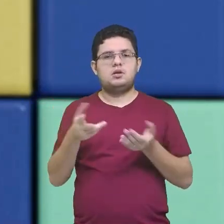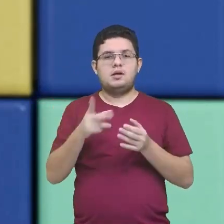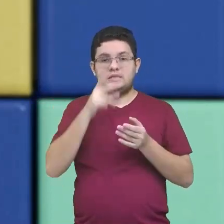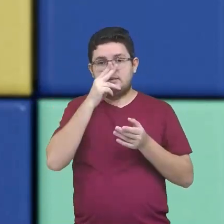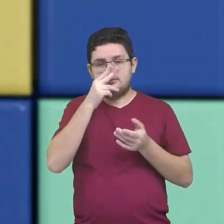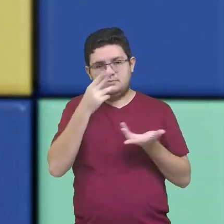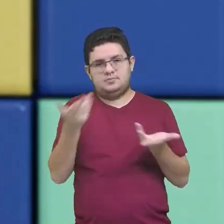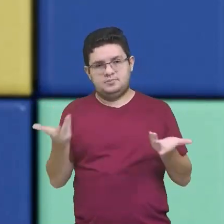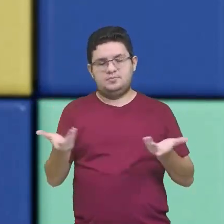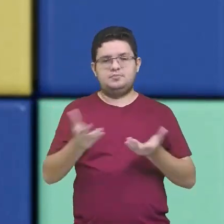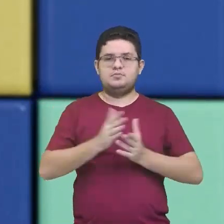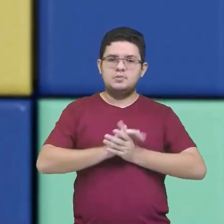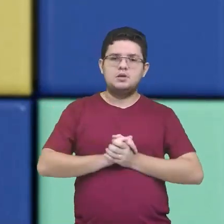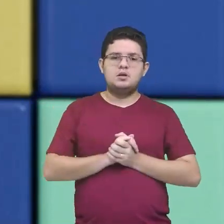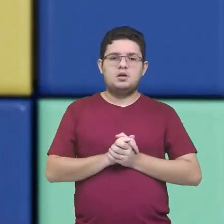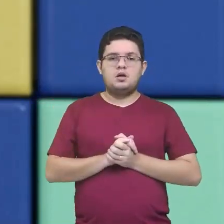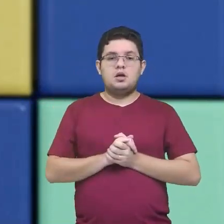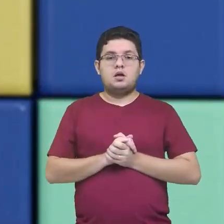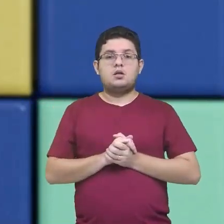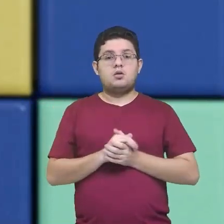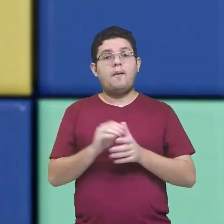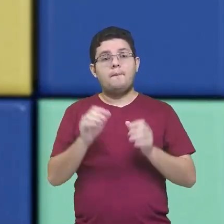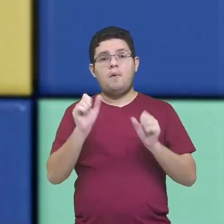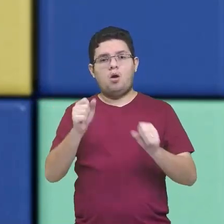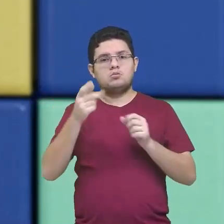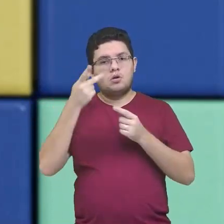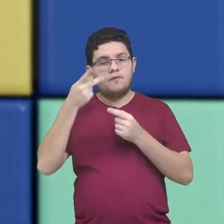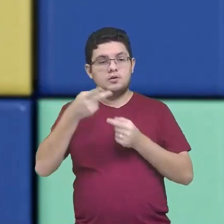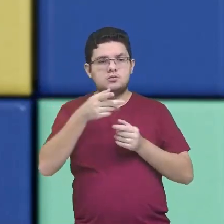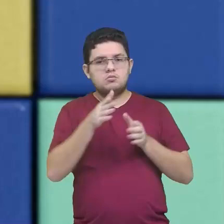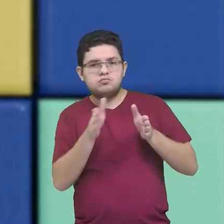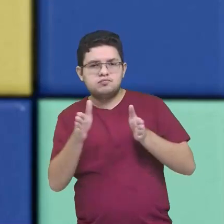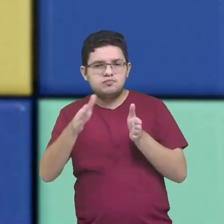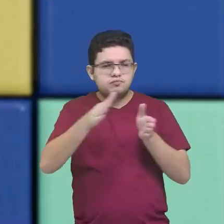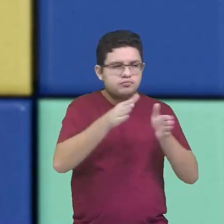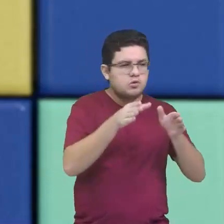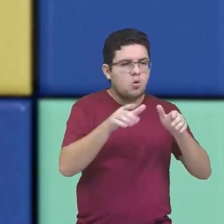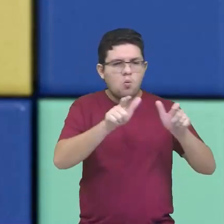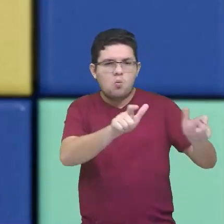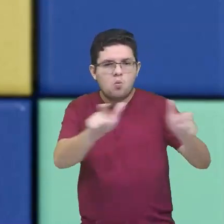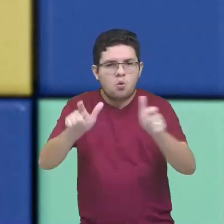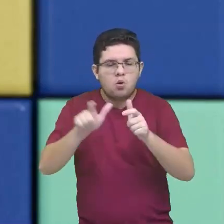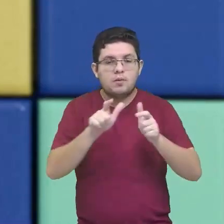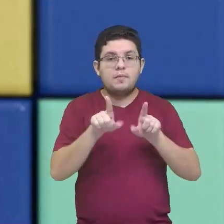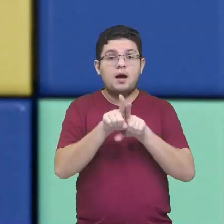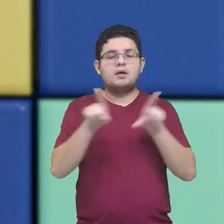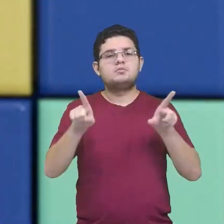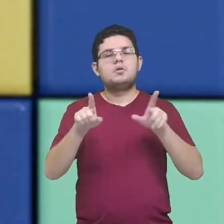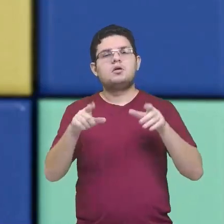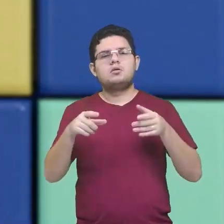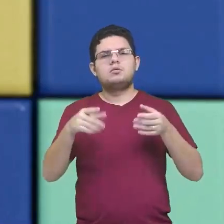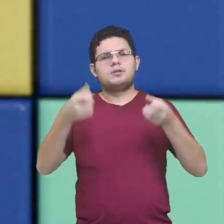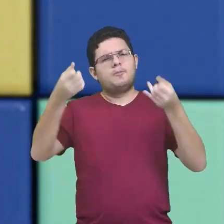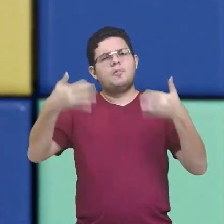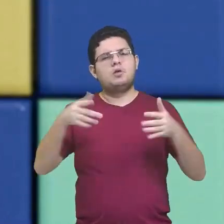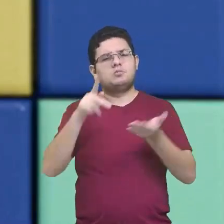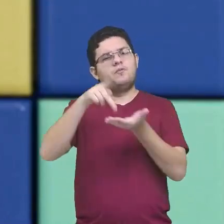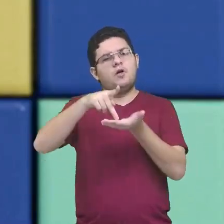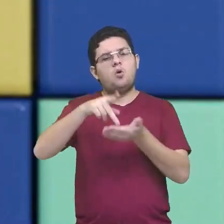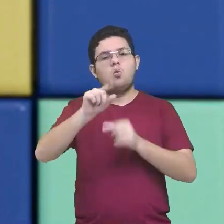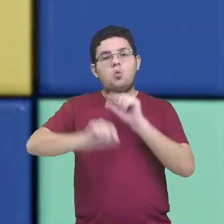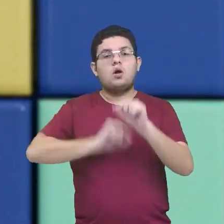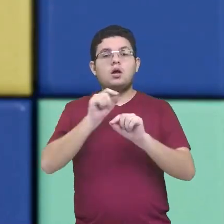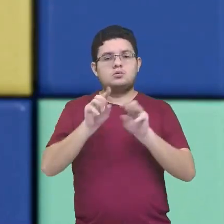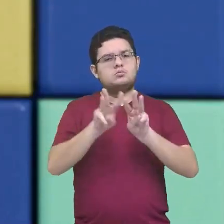aí, fazendo aí toda uma visitação. Claro que, gente, vamos ser sinceros, né? Tanto os museus dos sites que eu mostrei